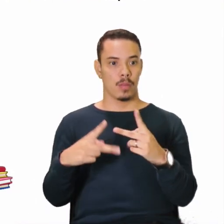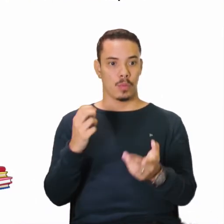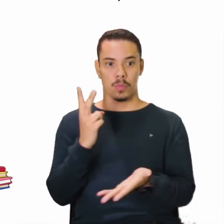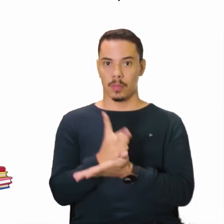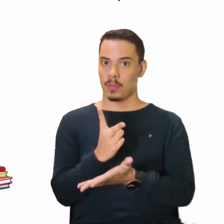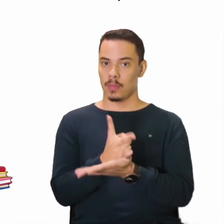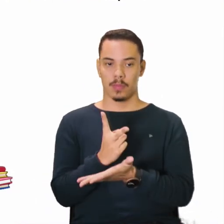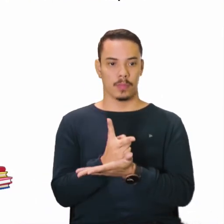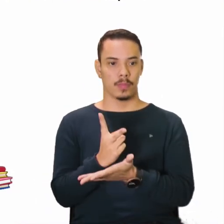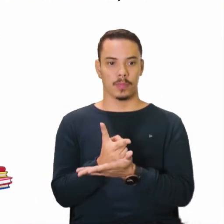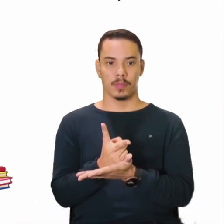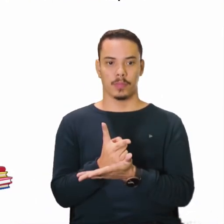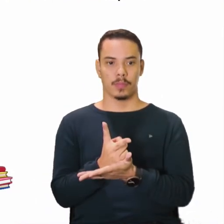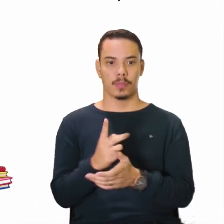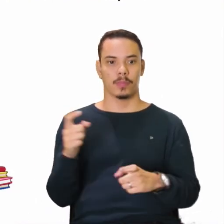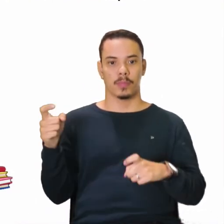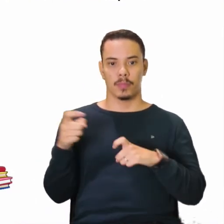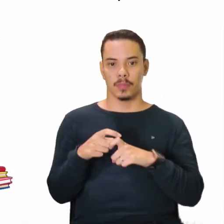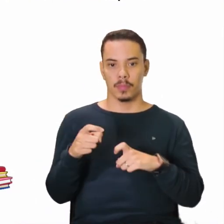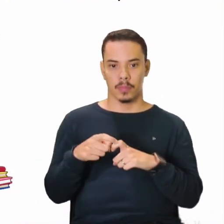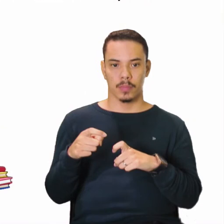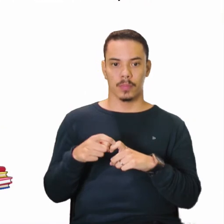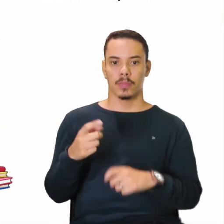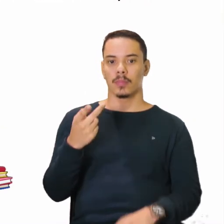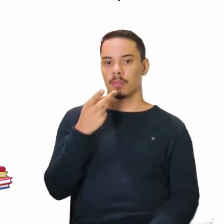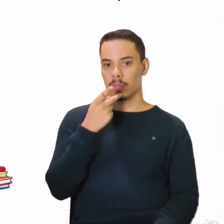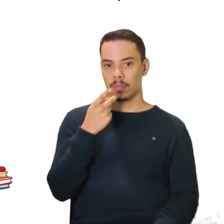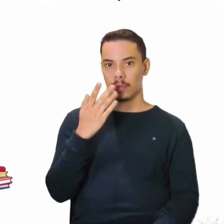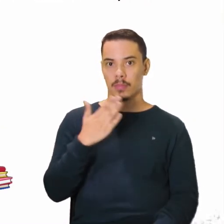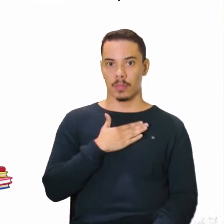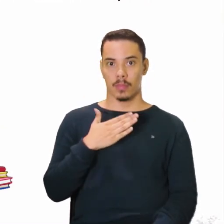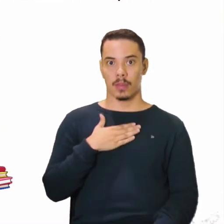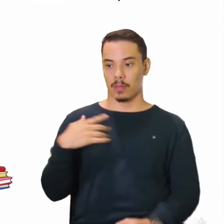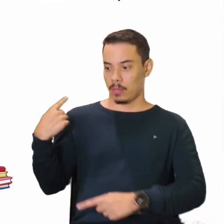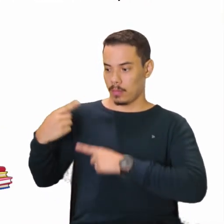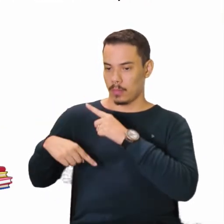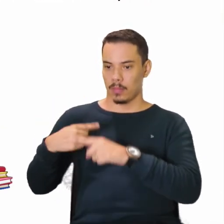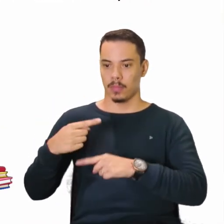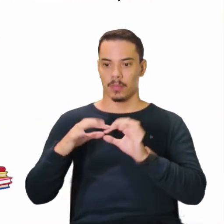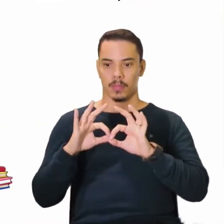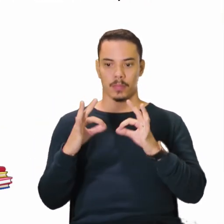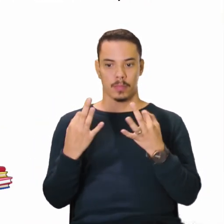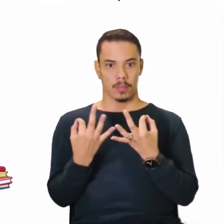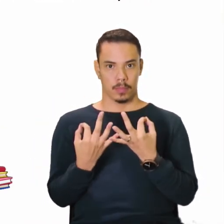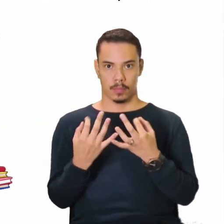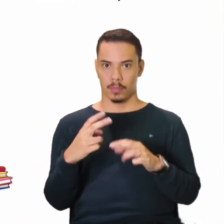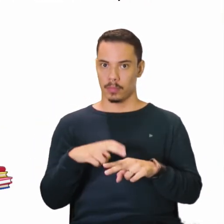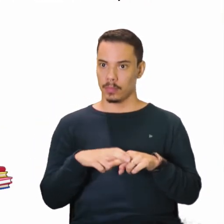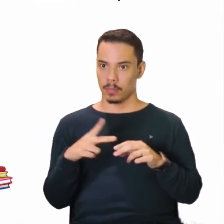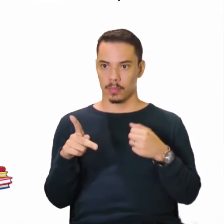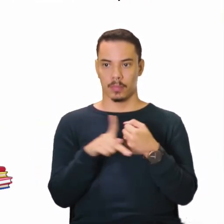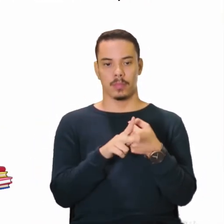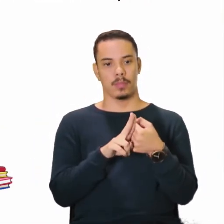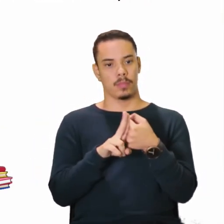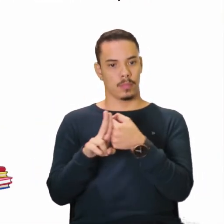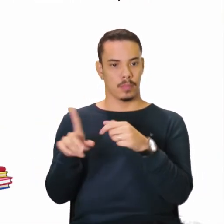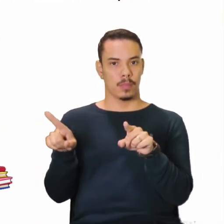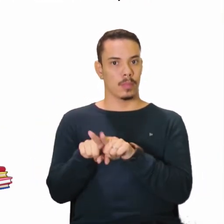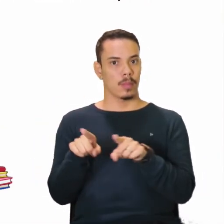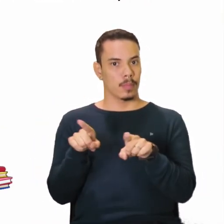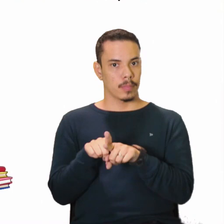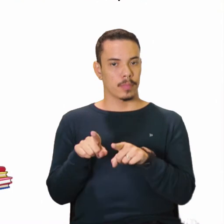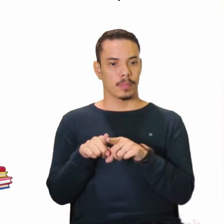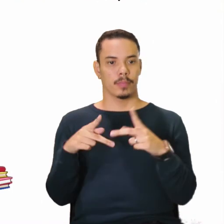no exemplo. O médico de quem falo é meu conterrâneo. Então, aqui está o pronome e aqui a